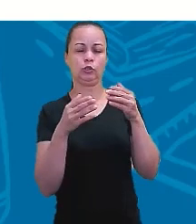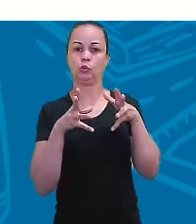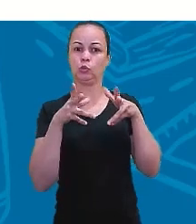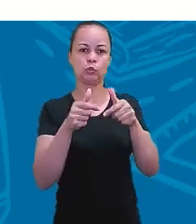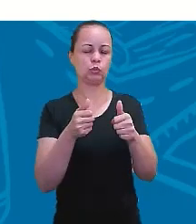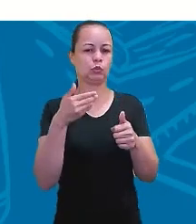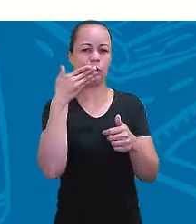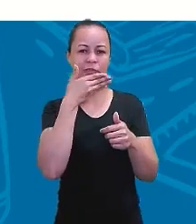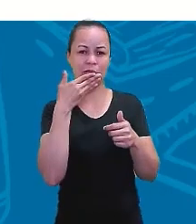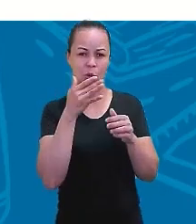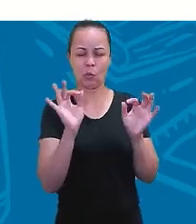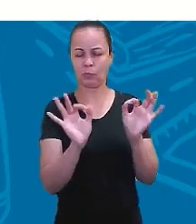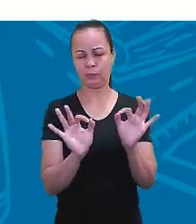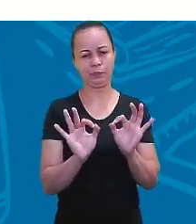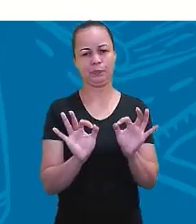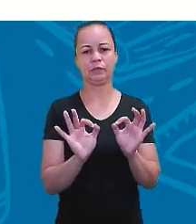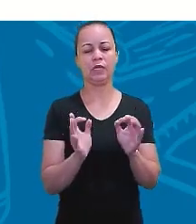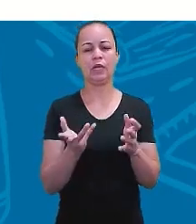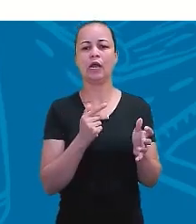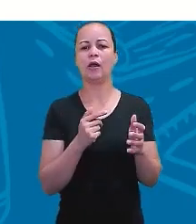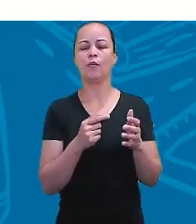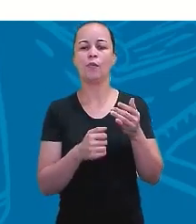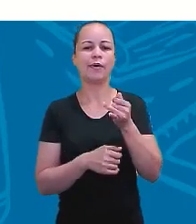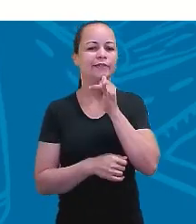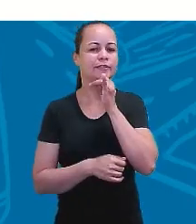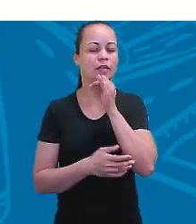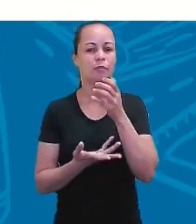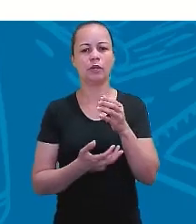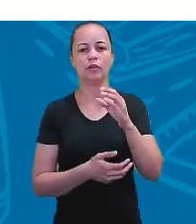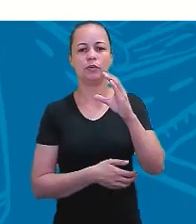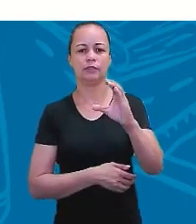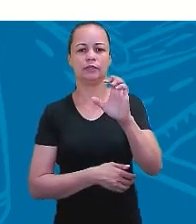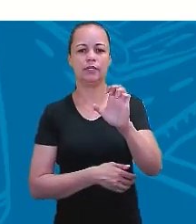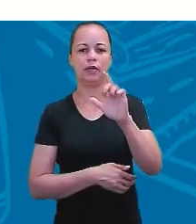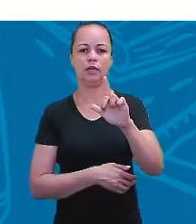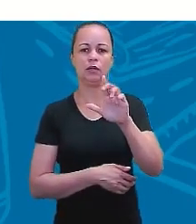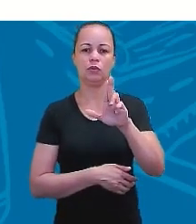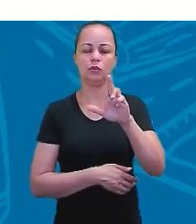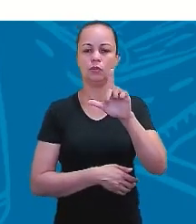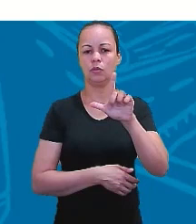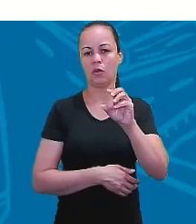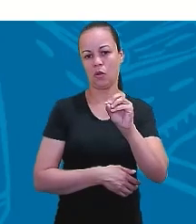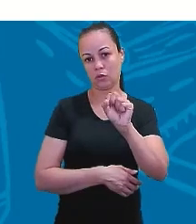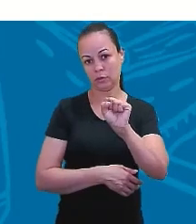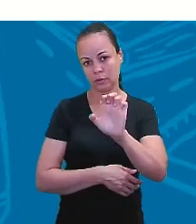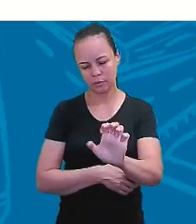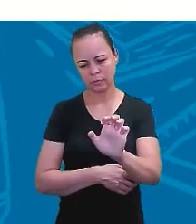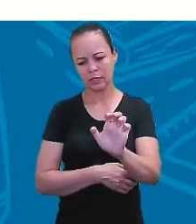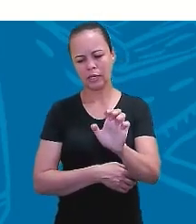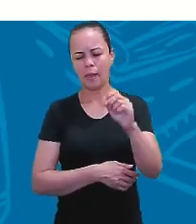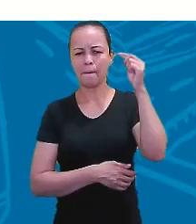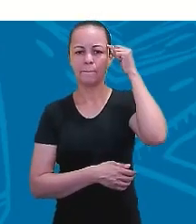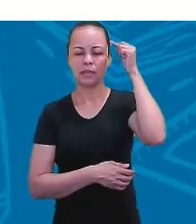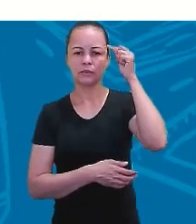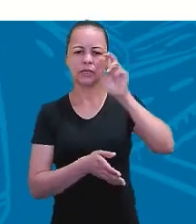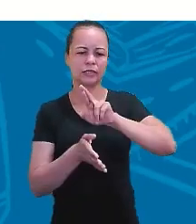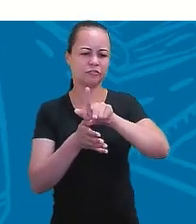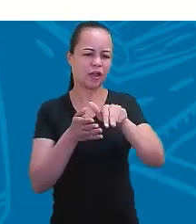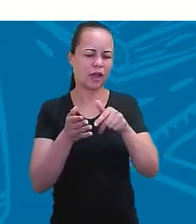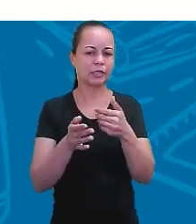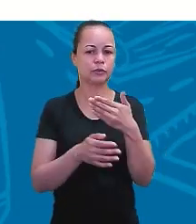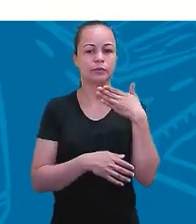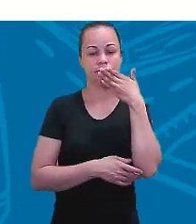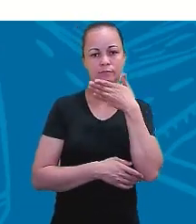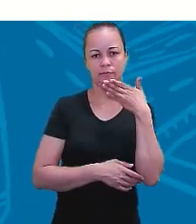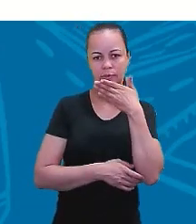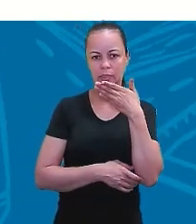um exemplo disso é o próprio... É só a gente pensar, se você imaginar que muitos dos açúcares que